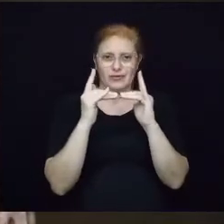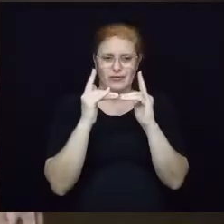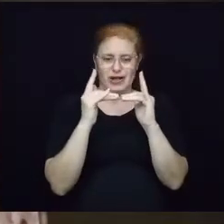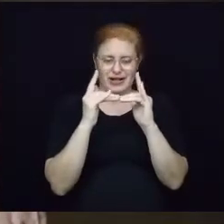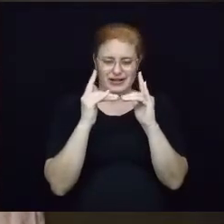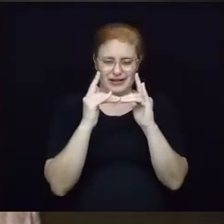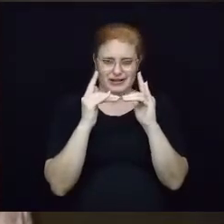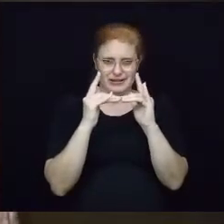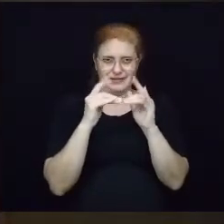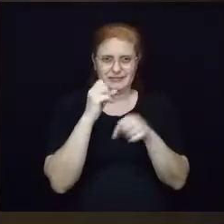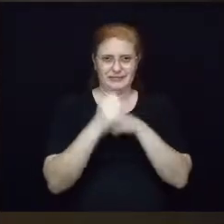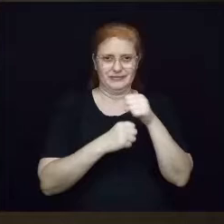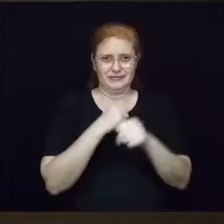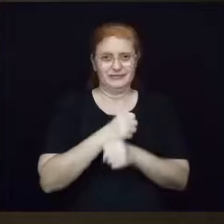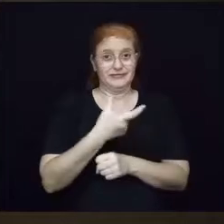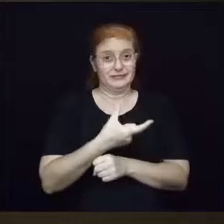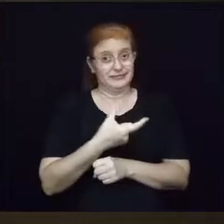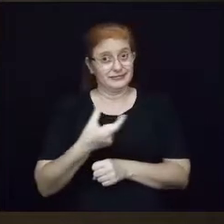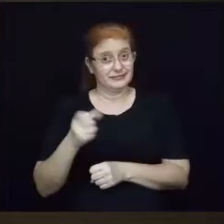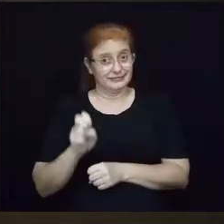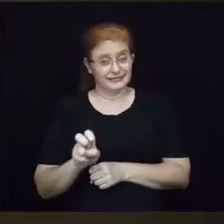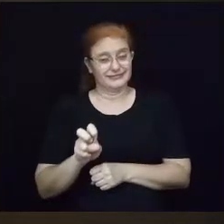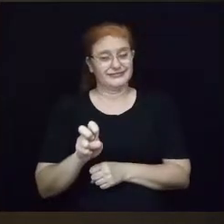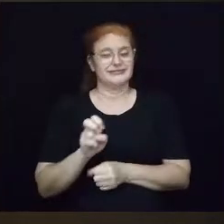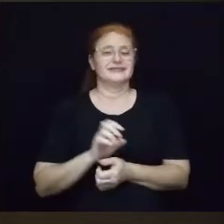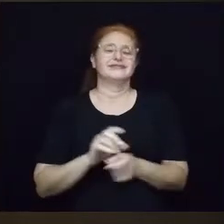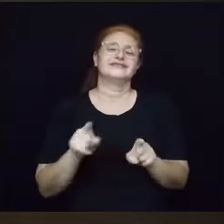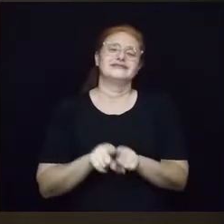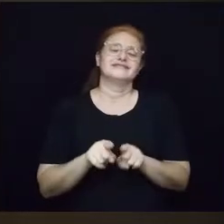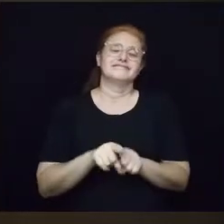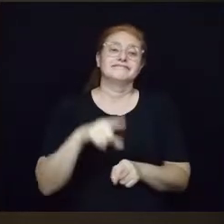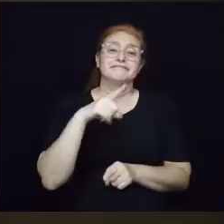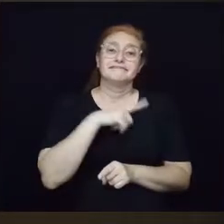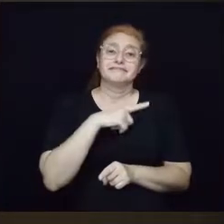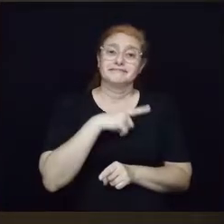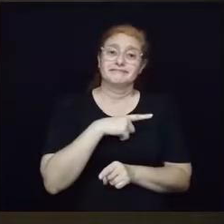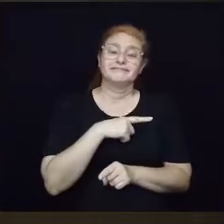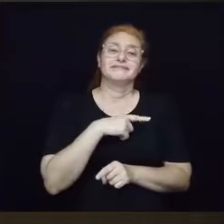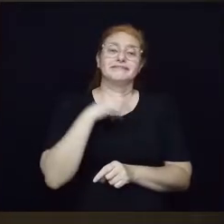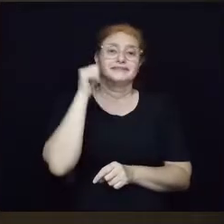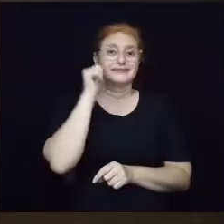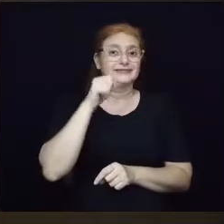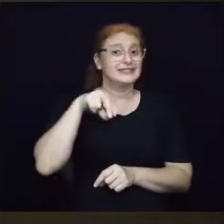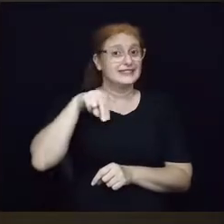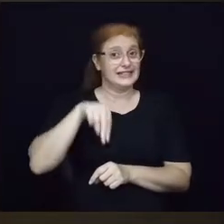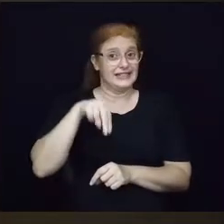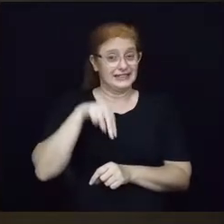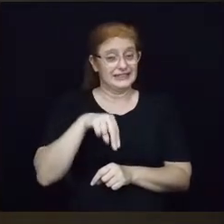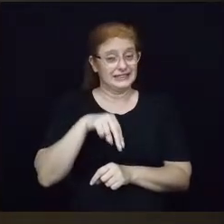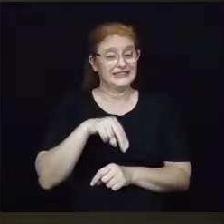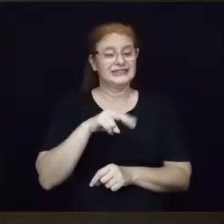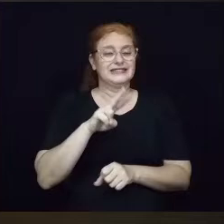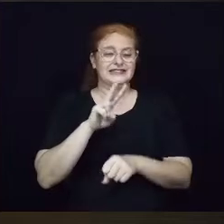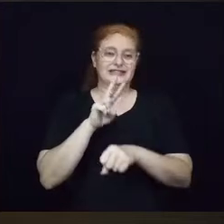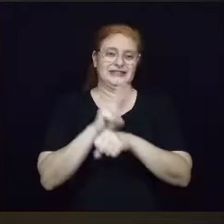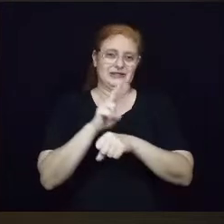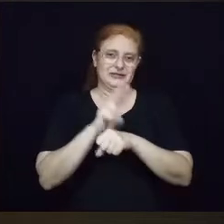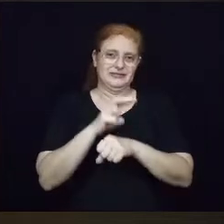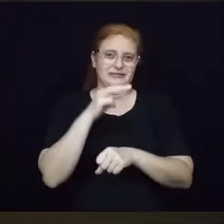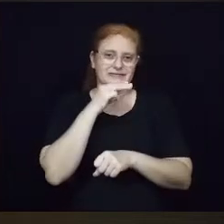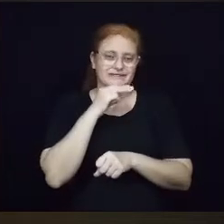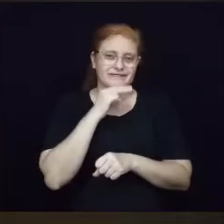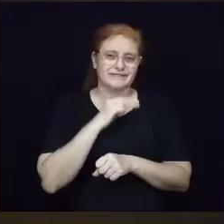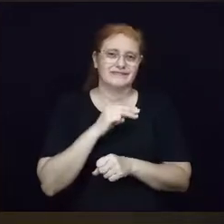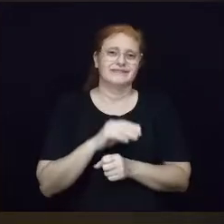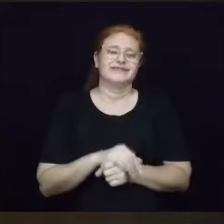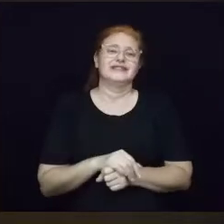em 2005. E conosco também temos a curadora Neiva Bons, que, aliás, foi uma das curadoras